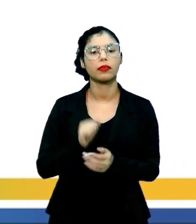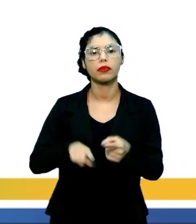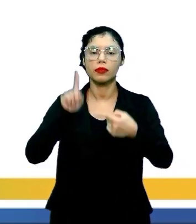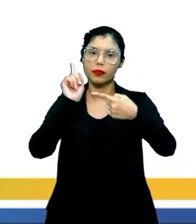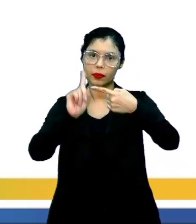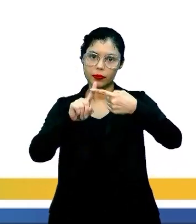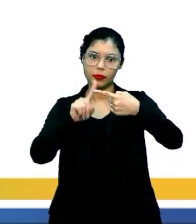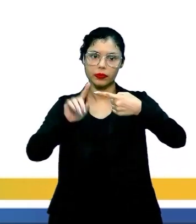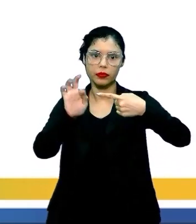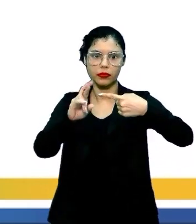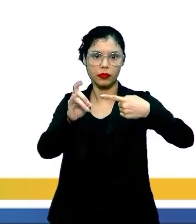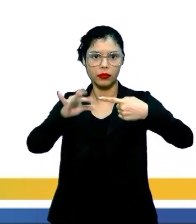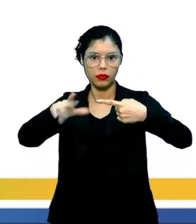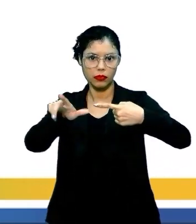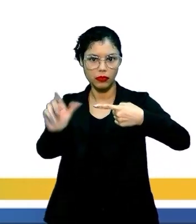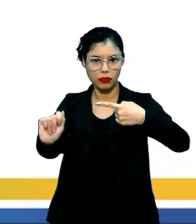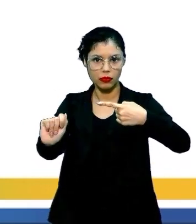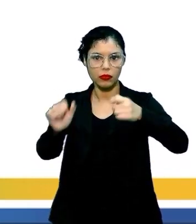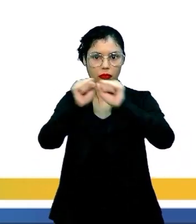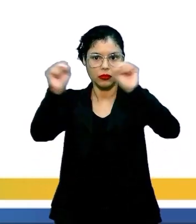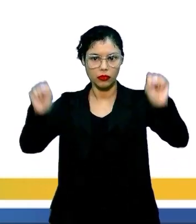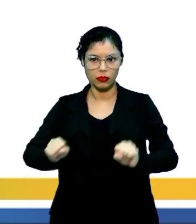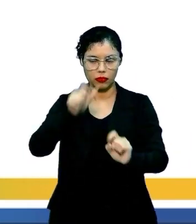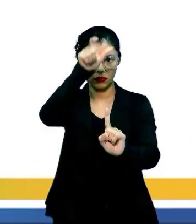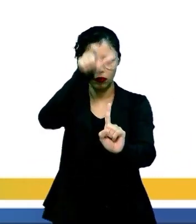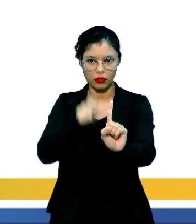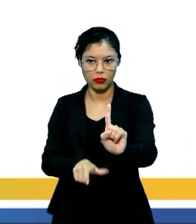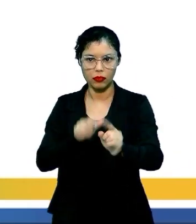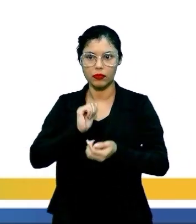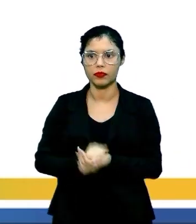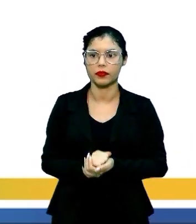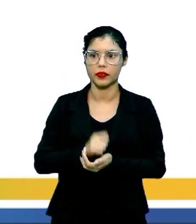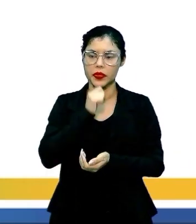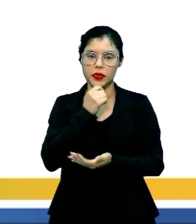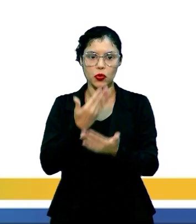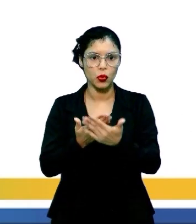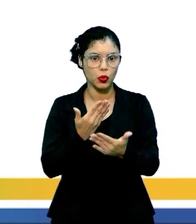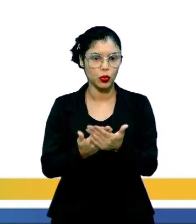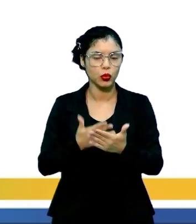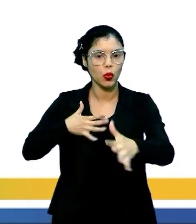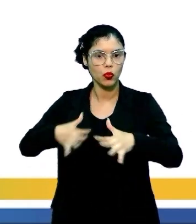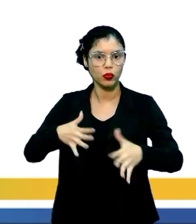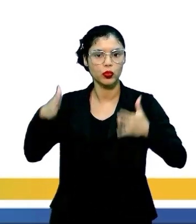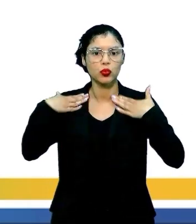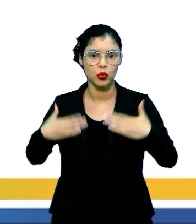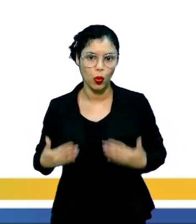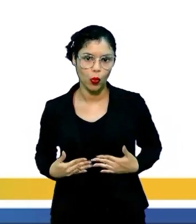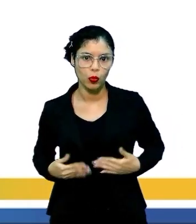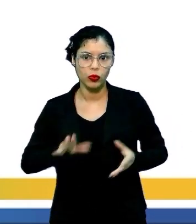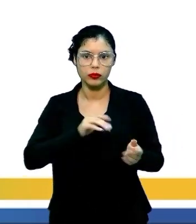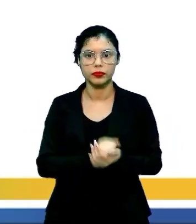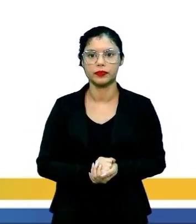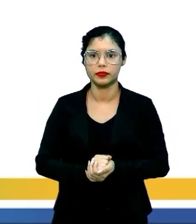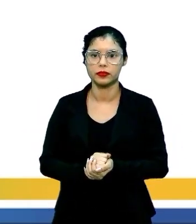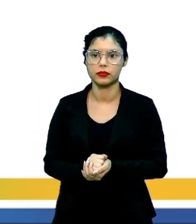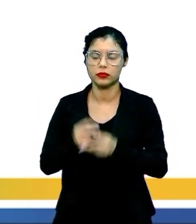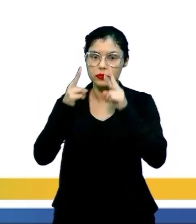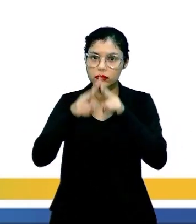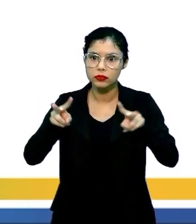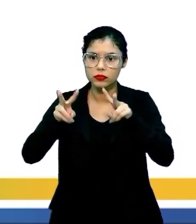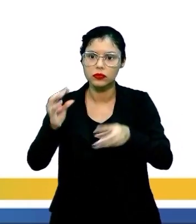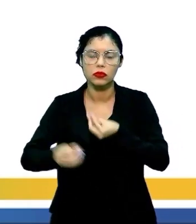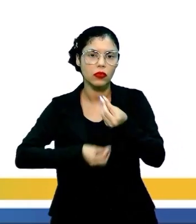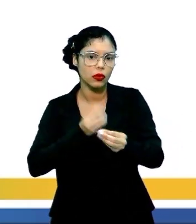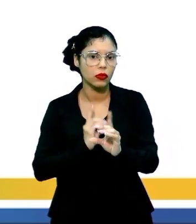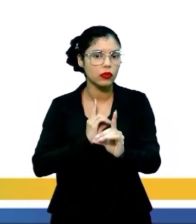de referencial. O referencial é um sistema de referência que é adotado para o estudo do movimento do corpo e a posição